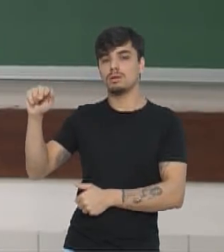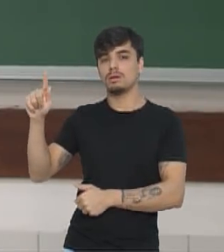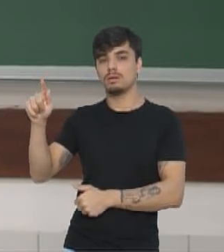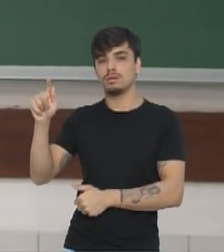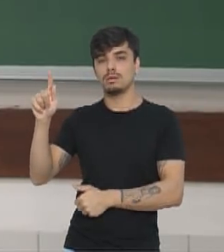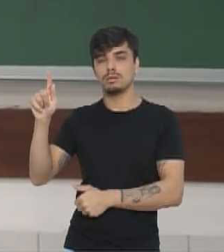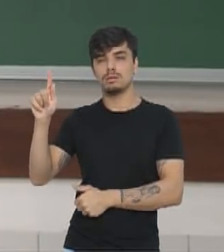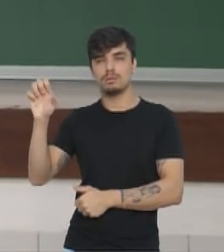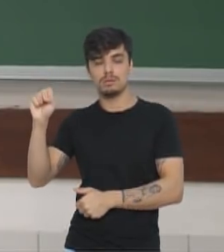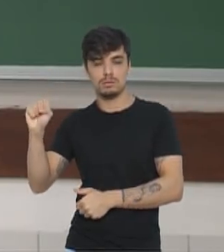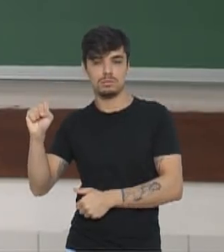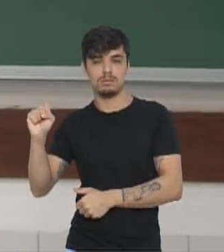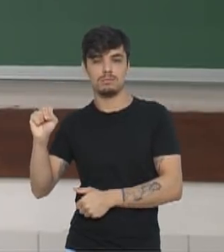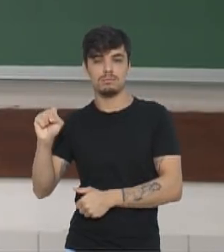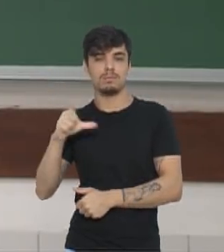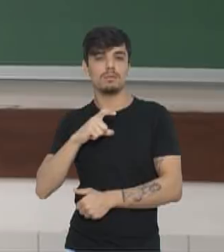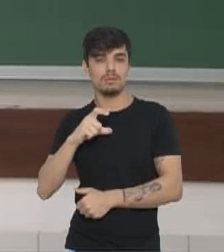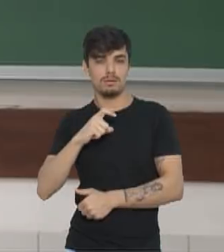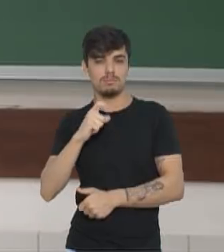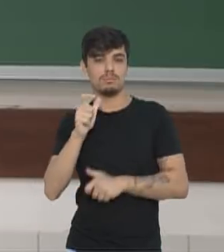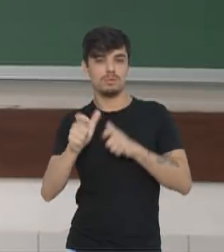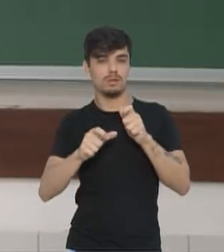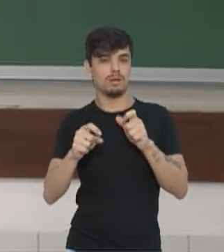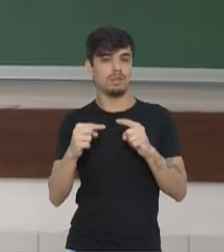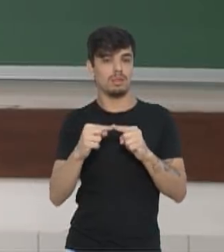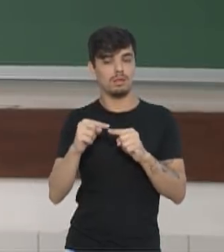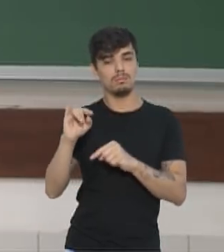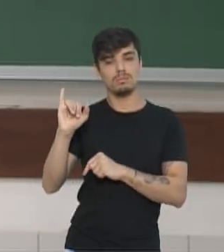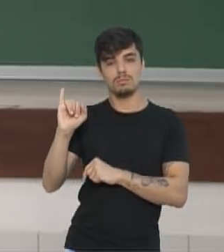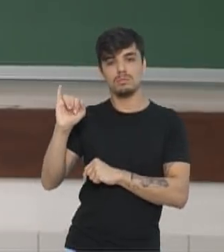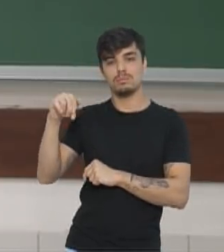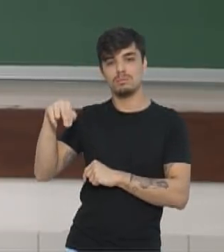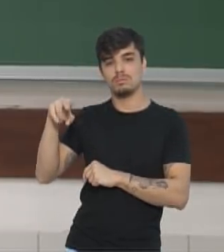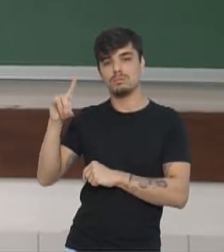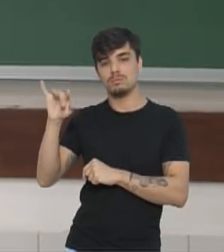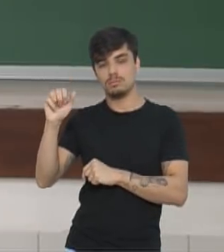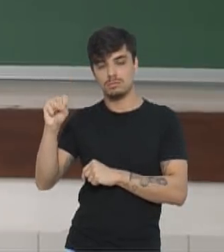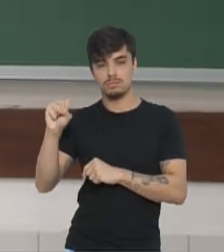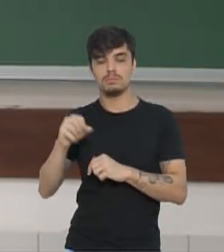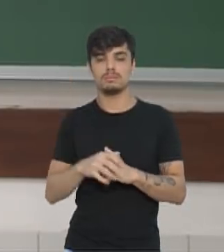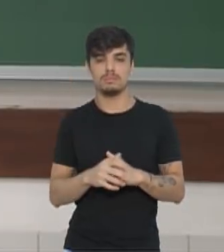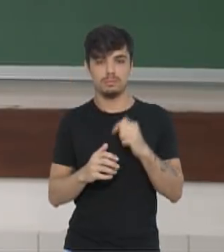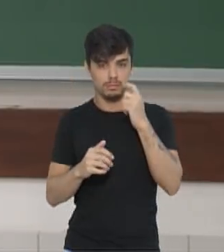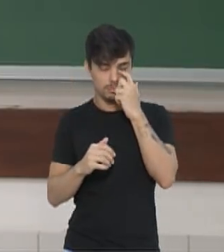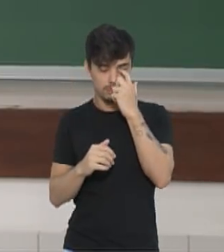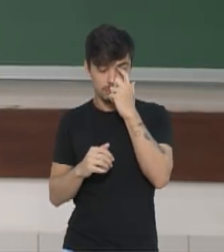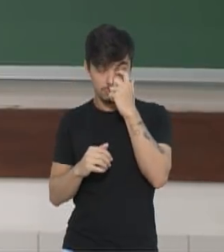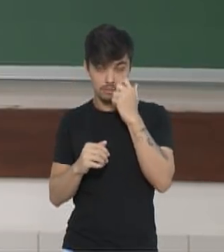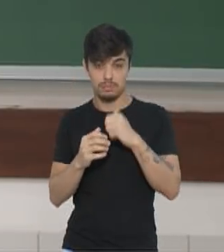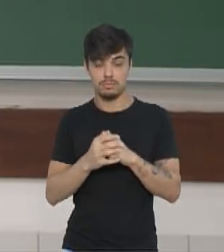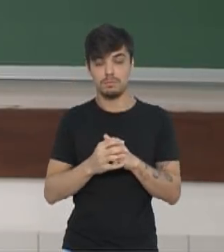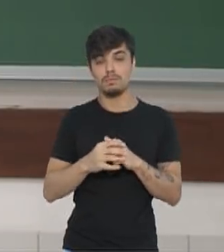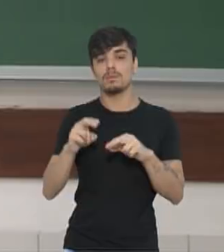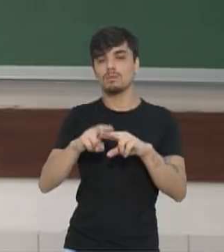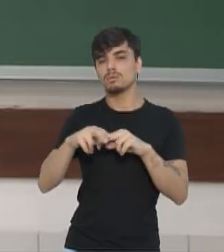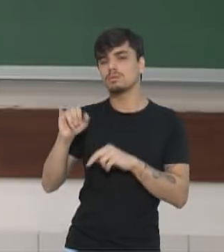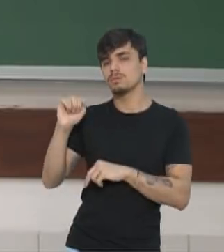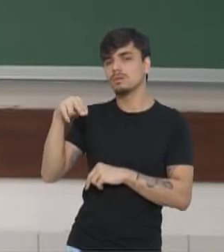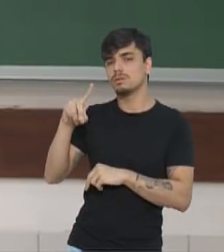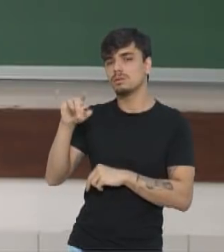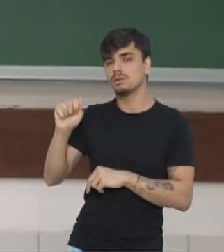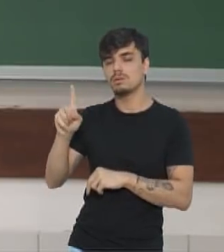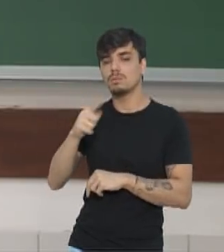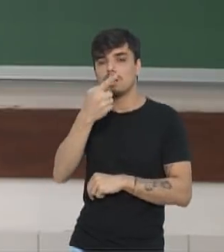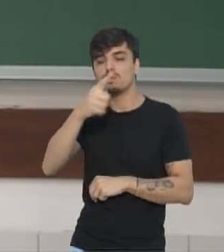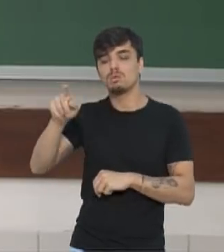desse rio que deu origem ao termo Índias. E vamos lembrar que os europeus não falavam de Índia como um único país. Para eles, toda